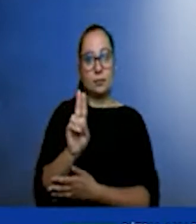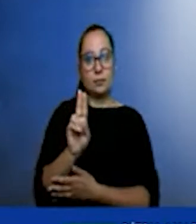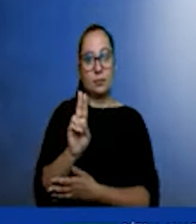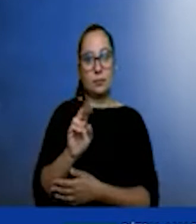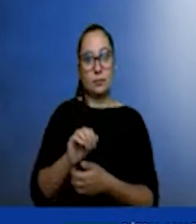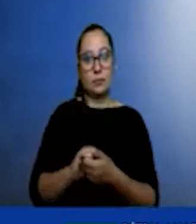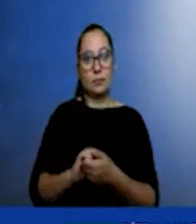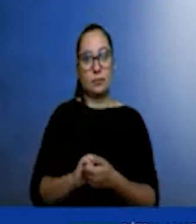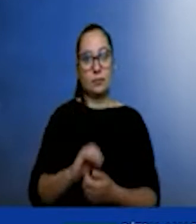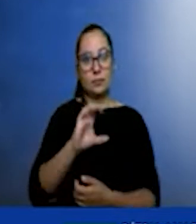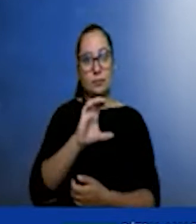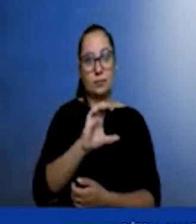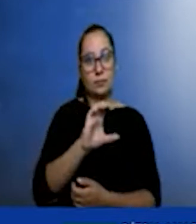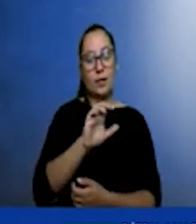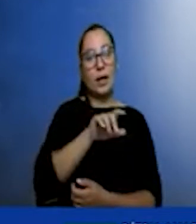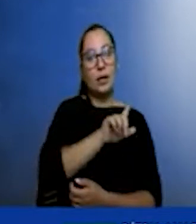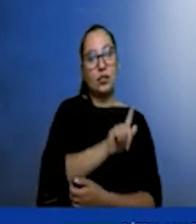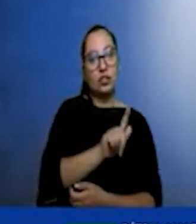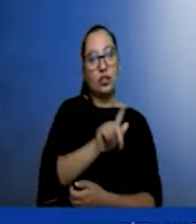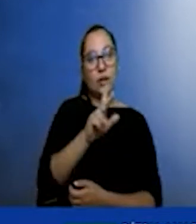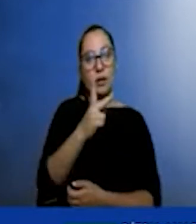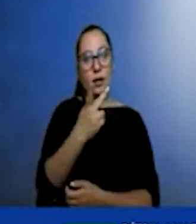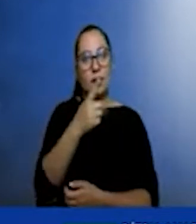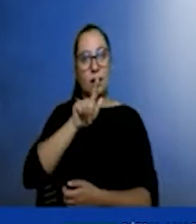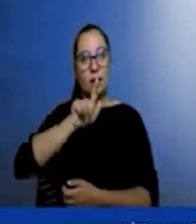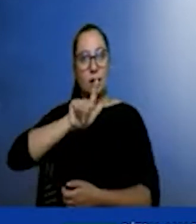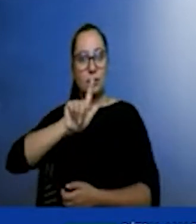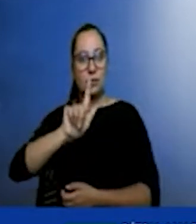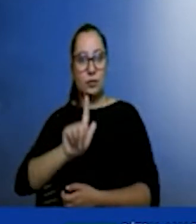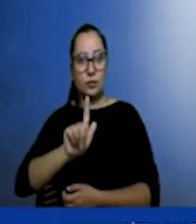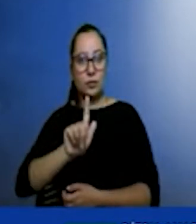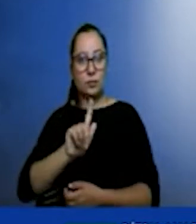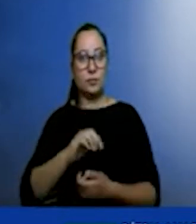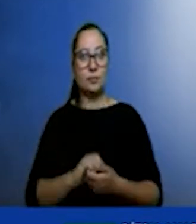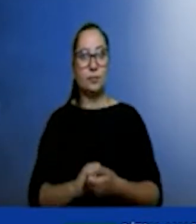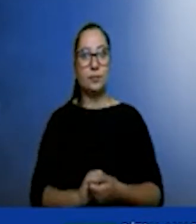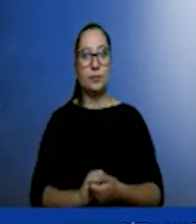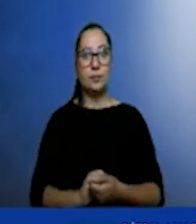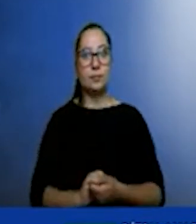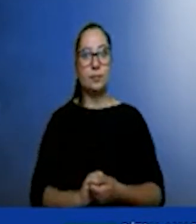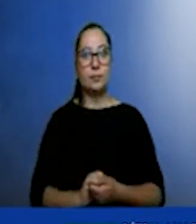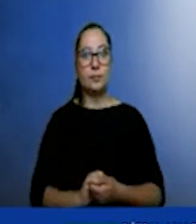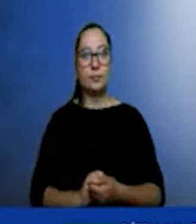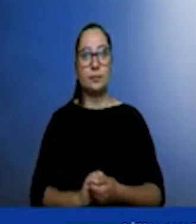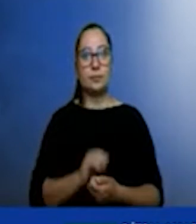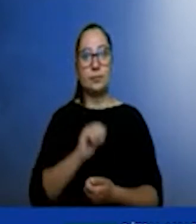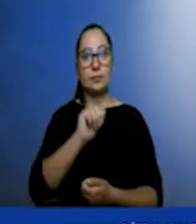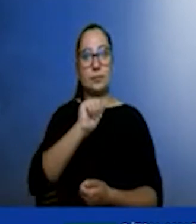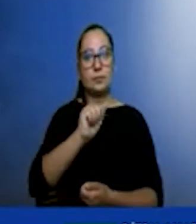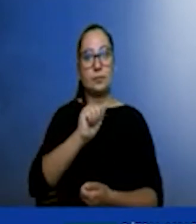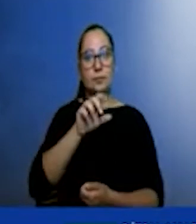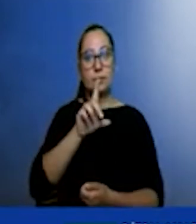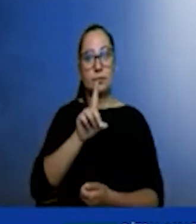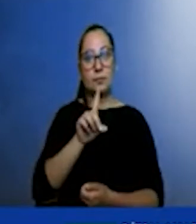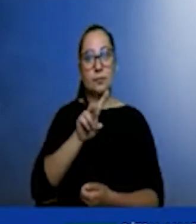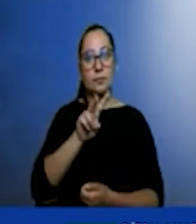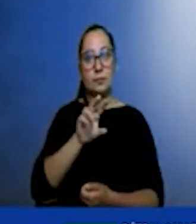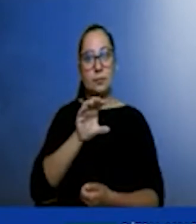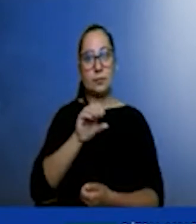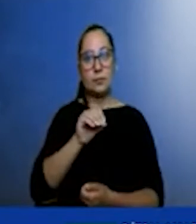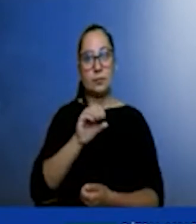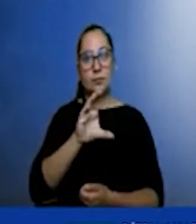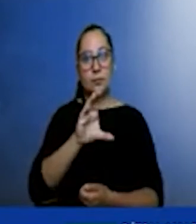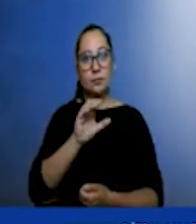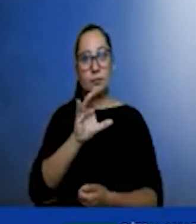Utilization, GHG, Greenhouse Gas, Geofísica e Advocacy, né? O Advocacy faz aquilo